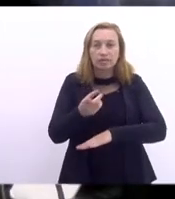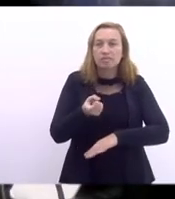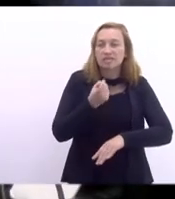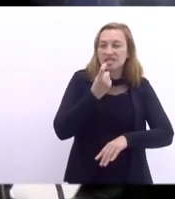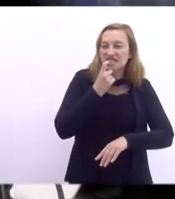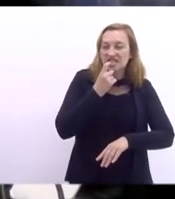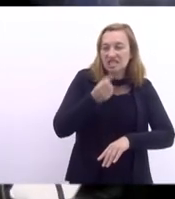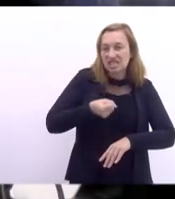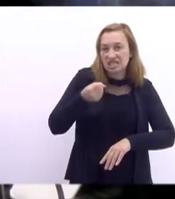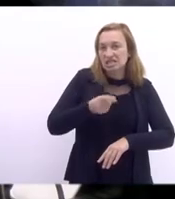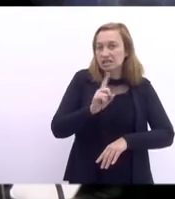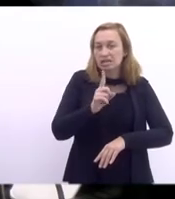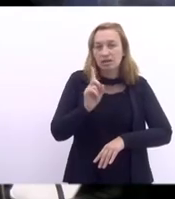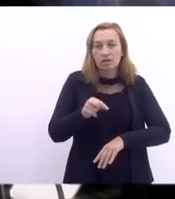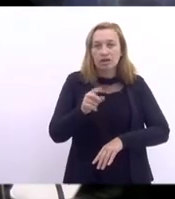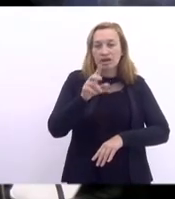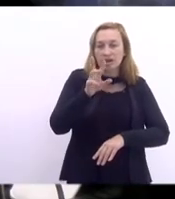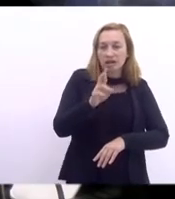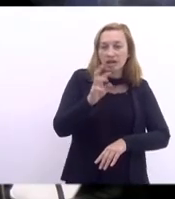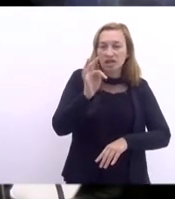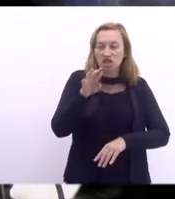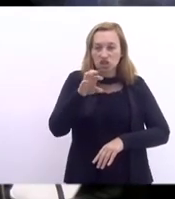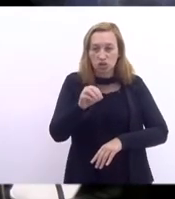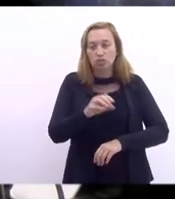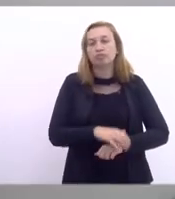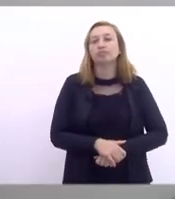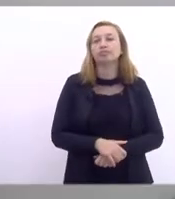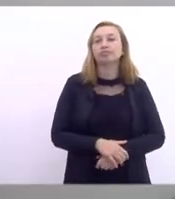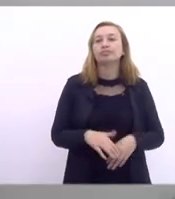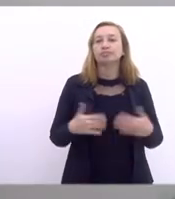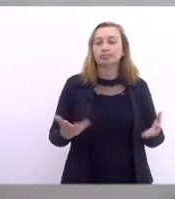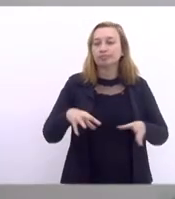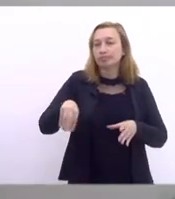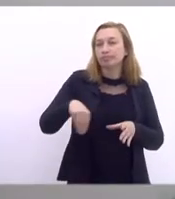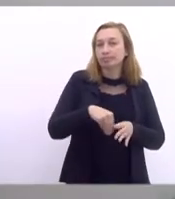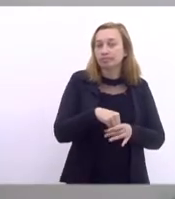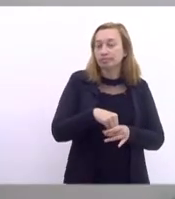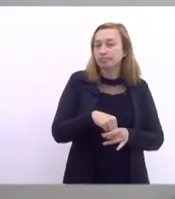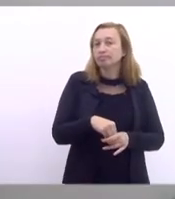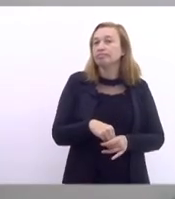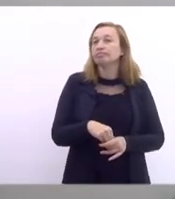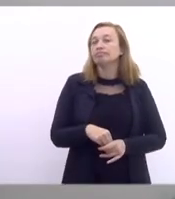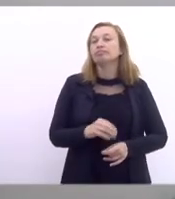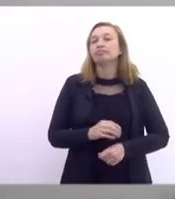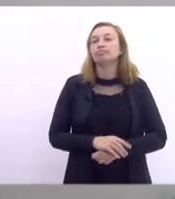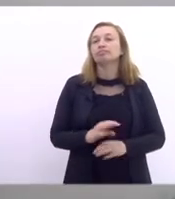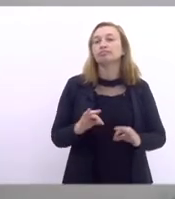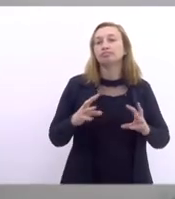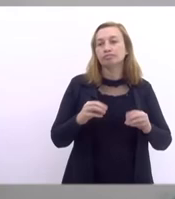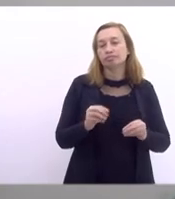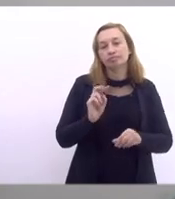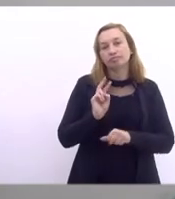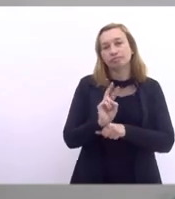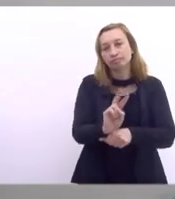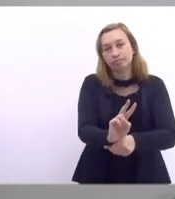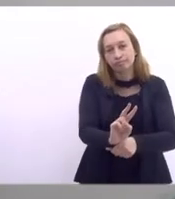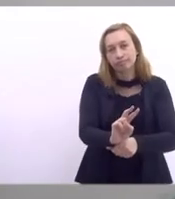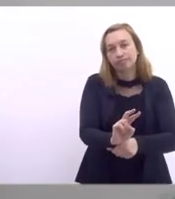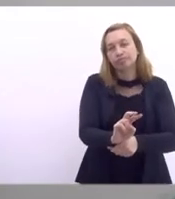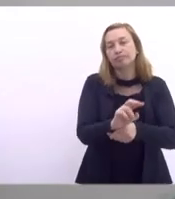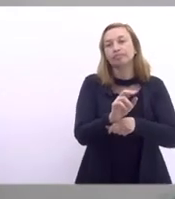rígido por isso que é um pagamento flexível Então dentro dessa premissa dos empréstimos